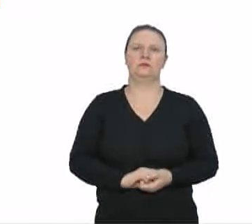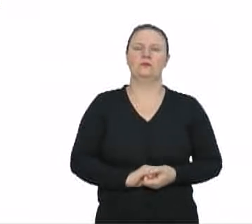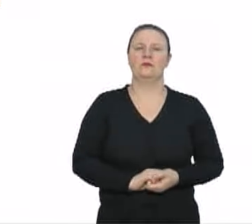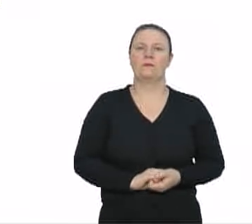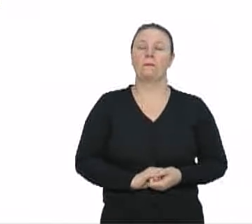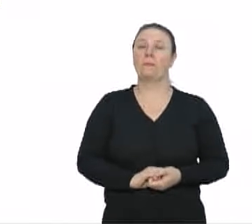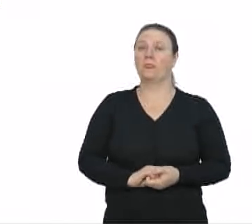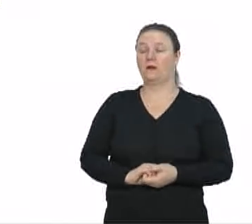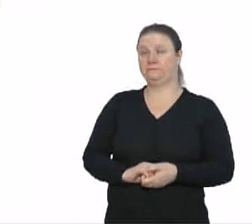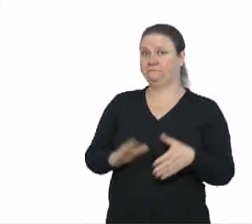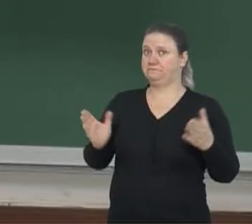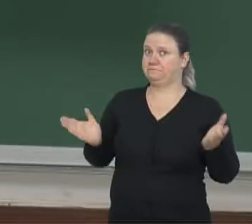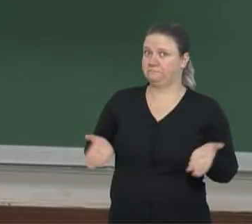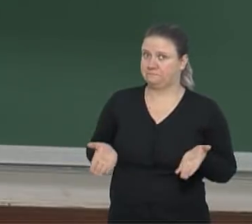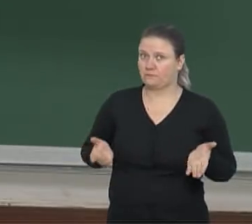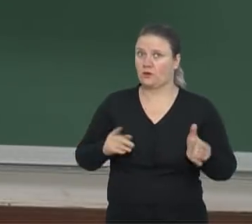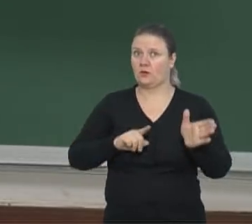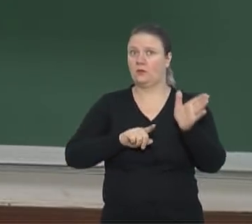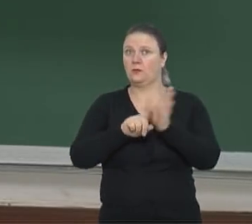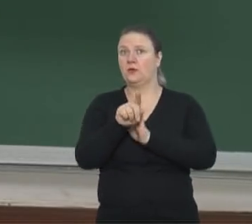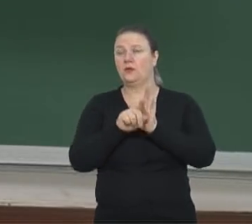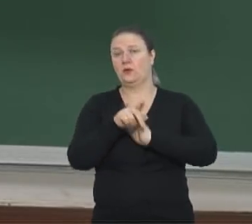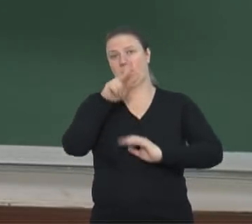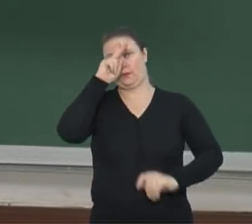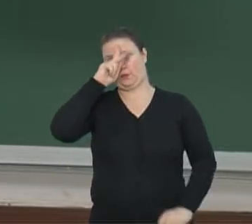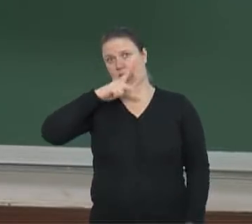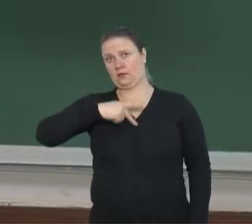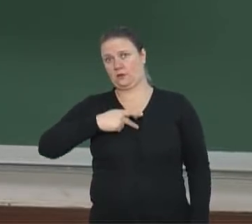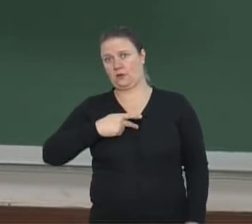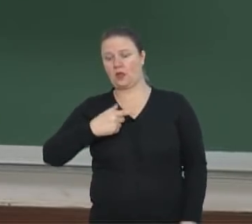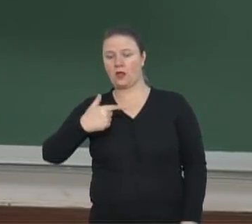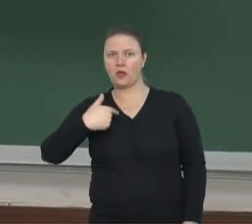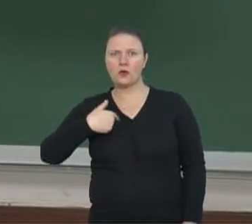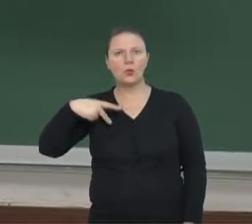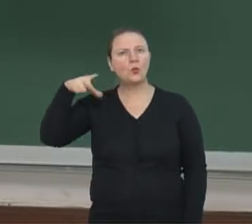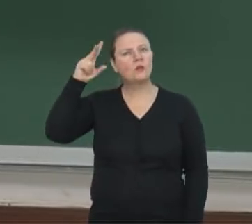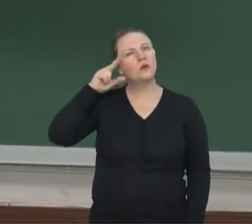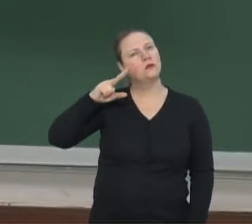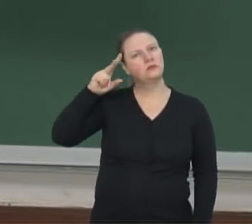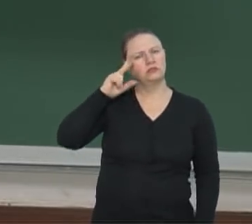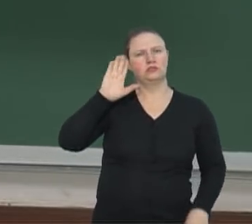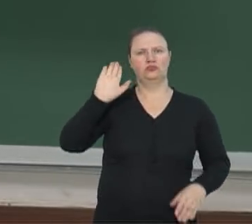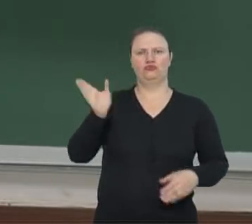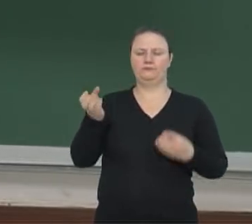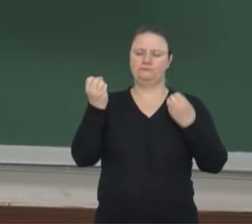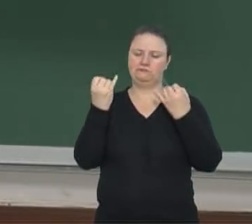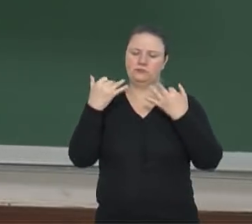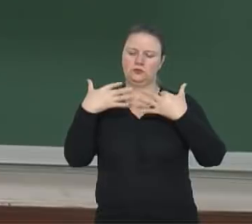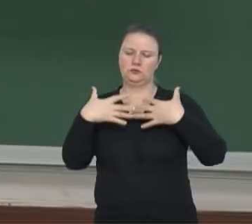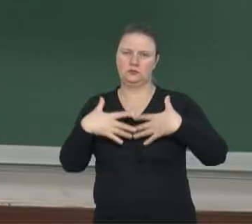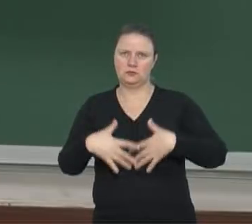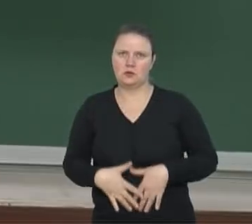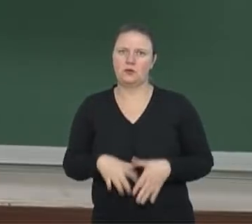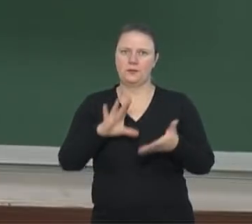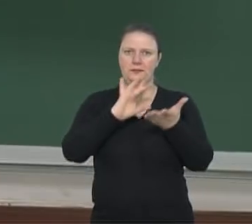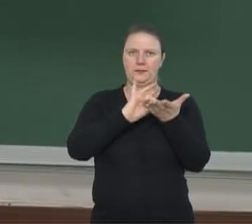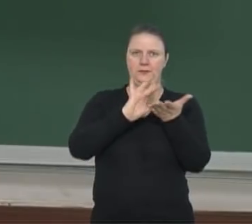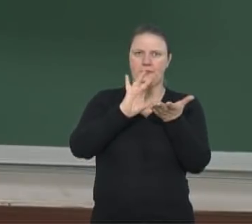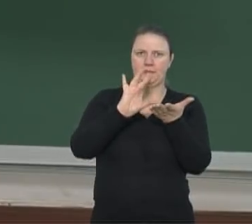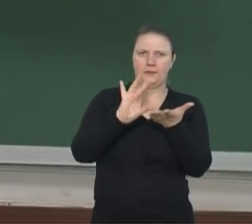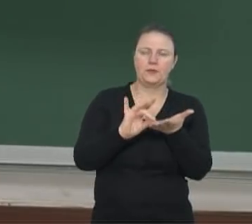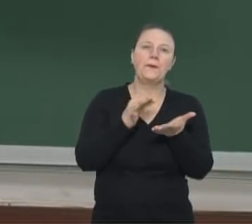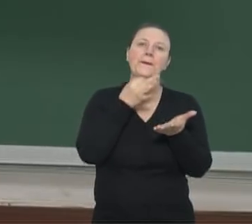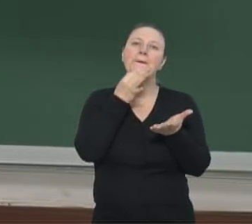Bom, aí é uma pergunta pessoal, né? Mas eu lembro que nós trabalhamos ali, né? Um artigo de opinião